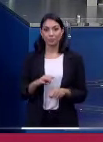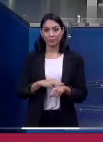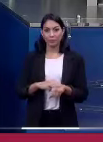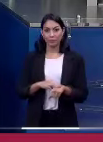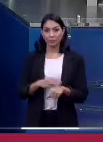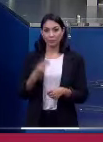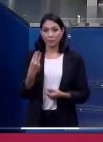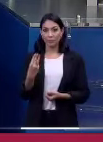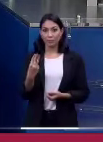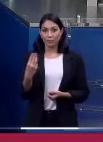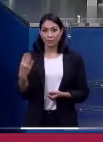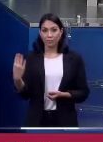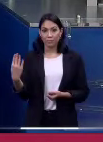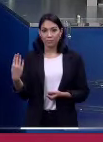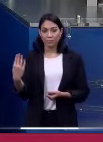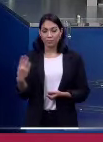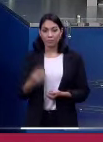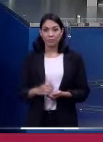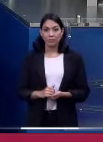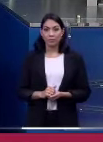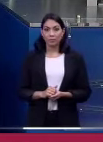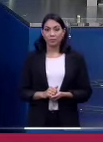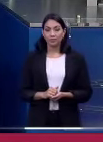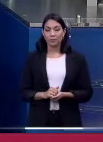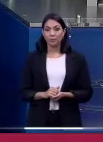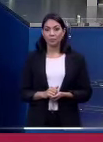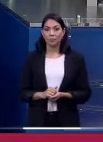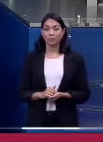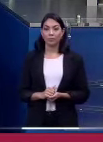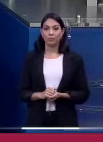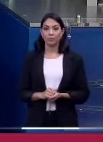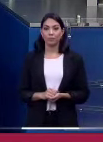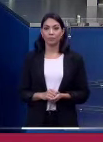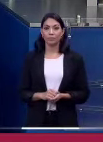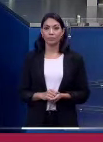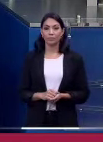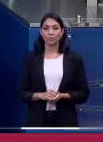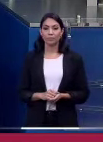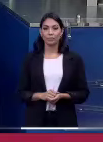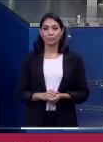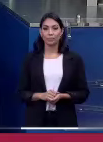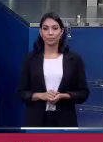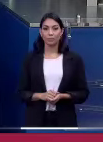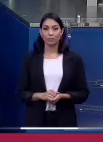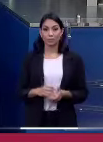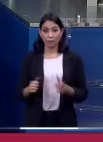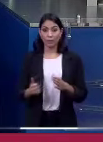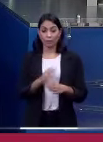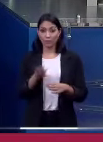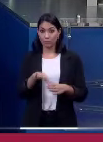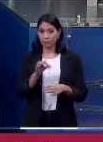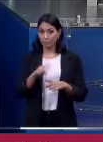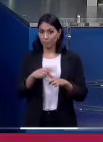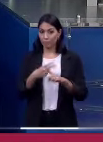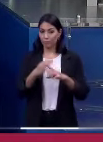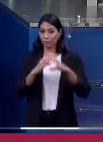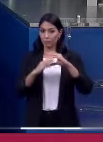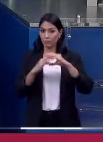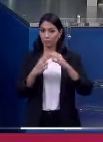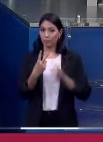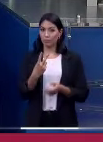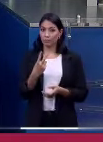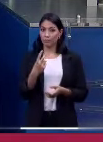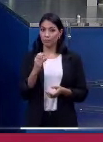marrom 34, marrom 34. Faltam apenas 2 números no primeiro sorteio da dupla Sena, este é o concurso